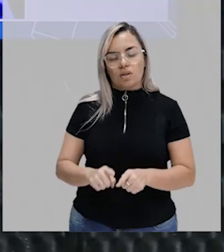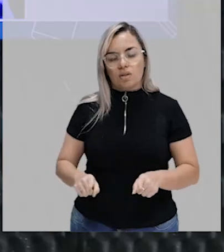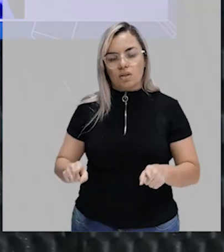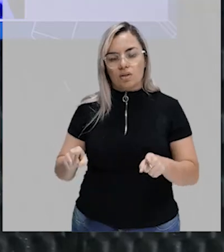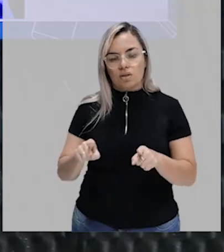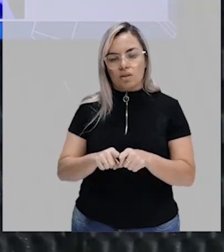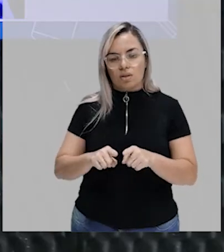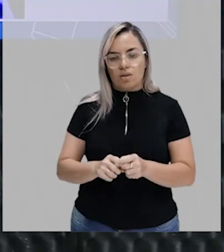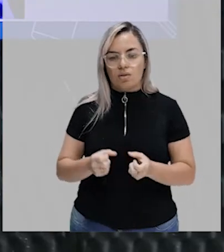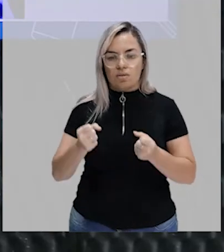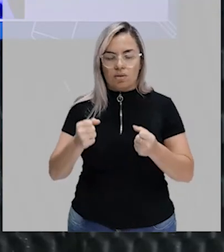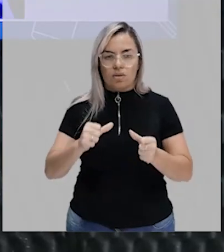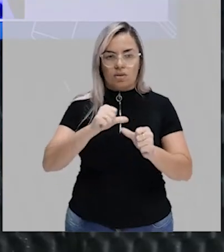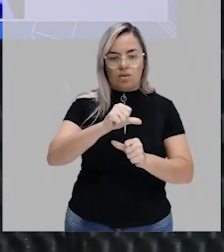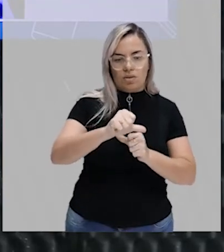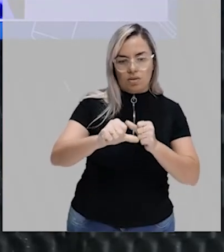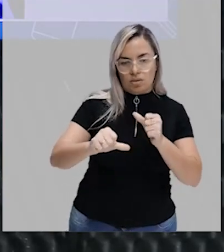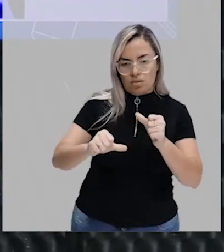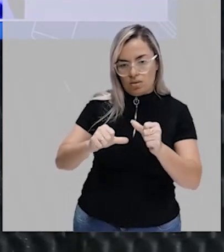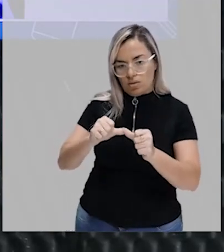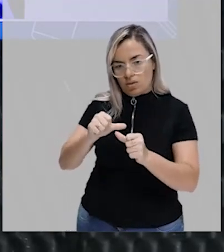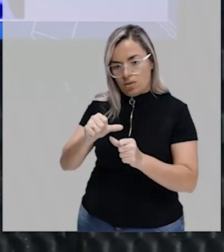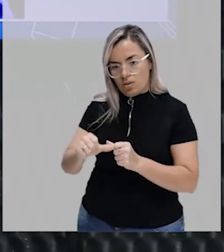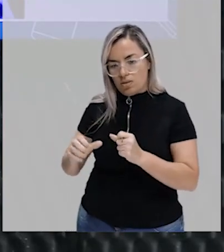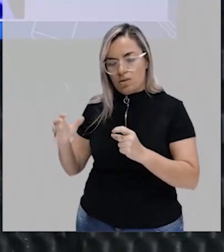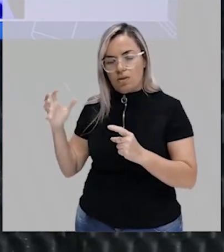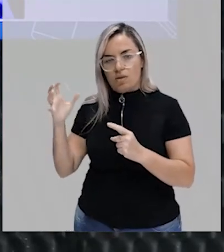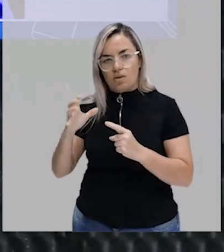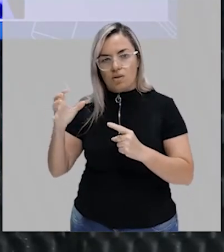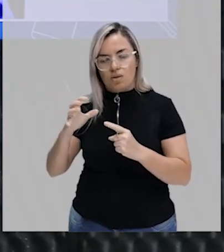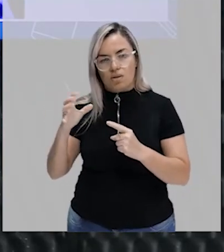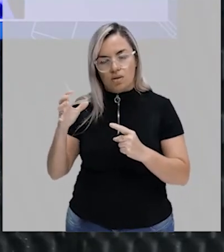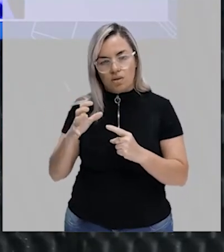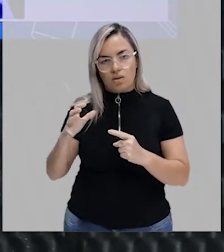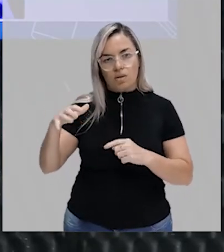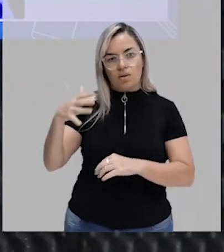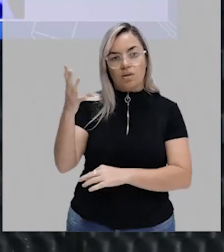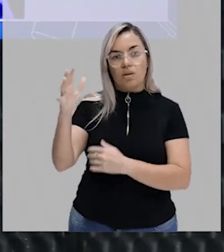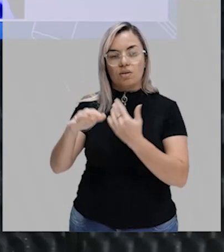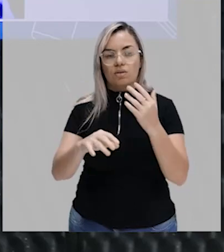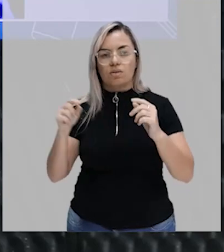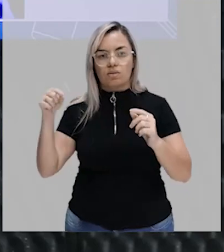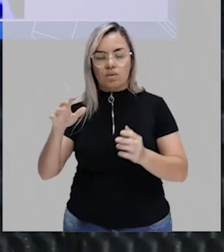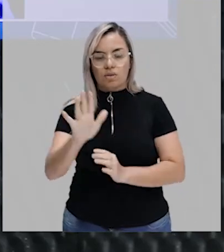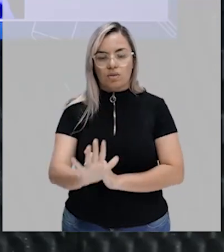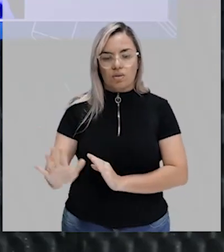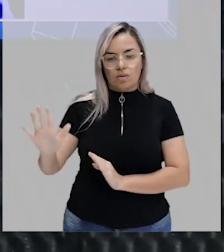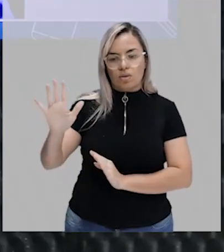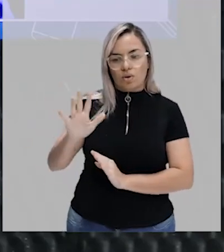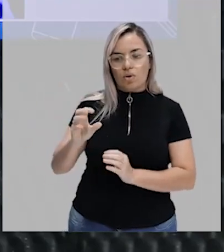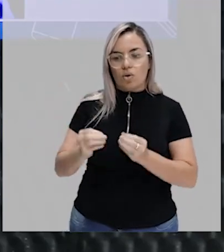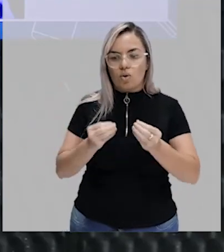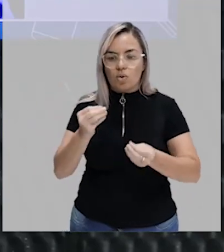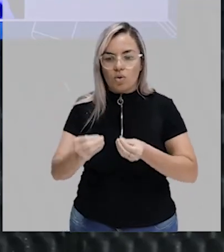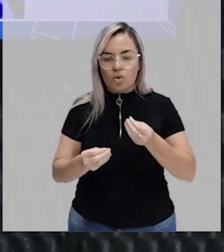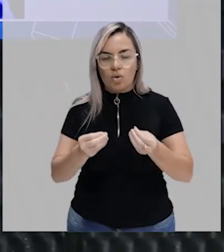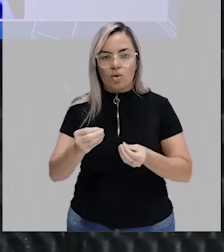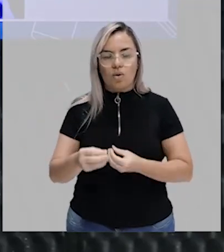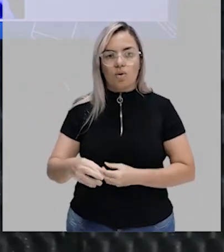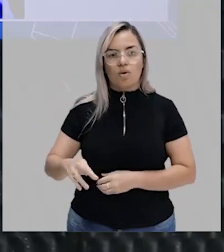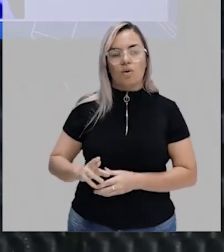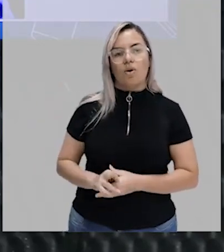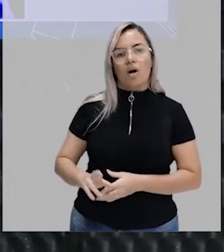ser induzidas por agentes externos. E o que são esses agentes externos? Radiações ionizantes.